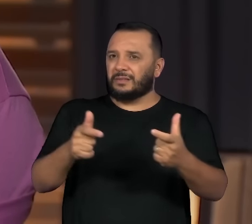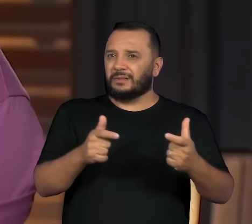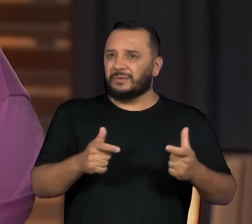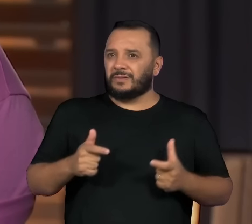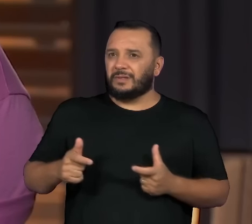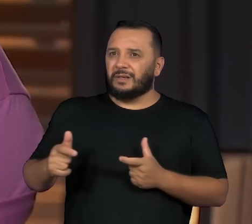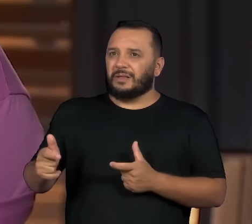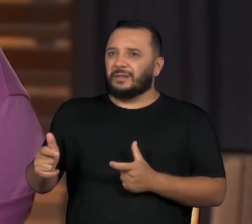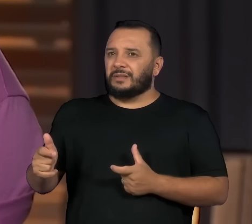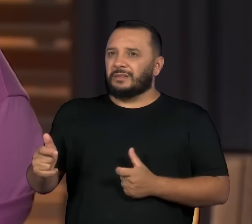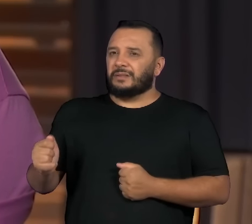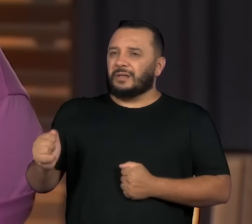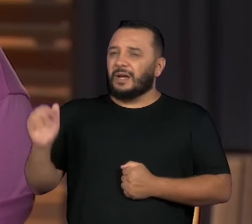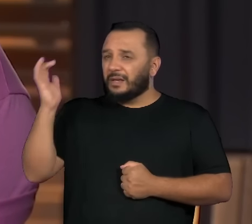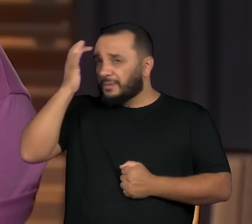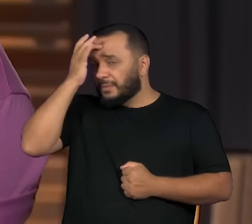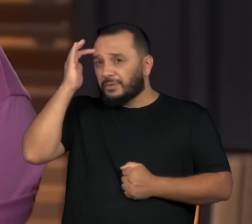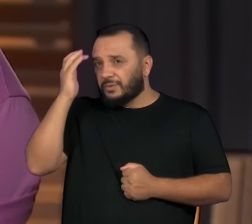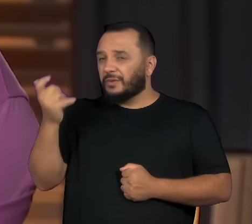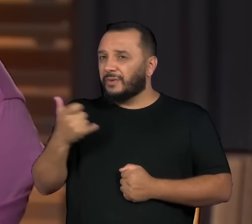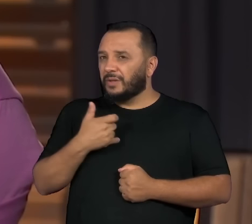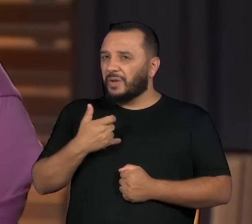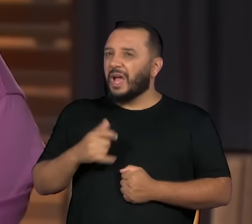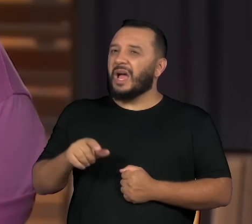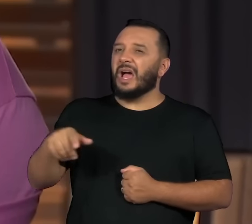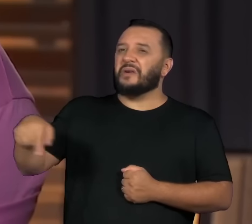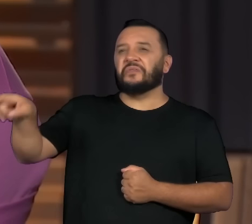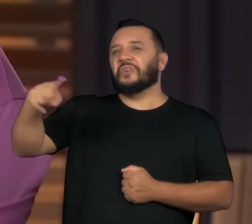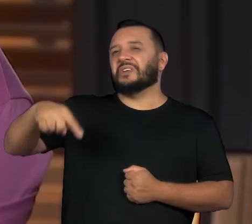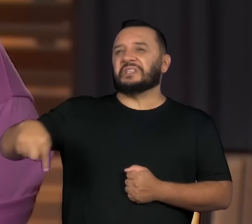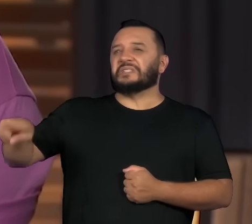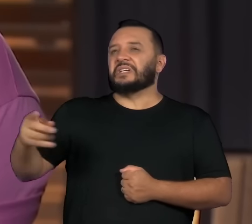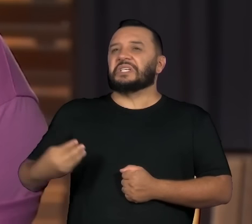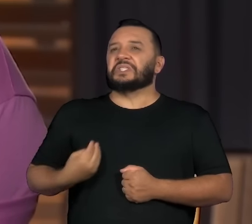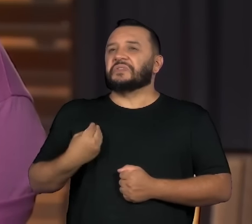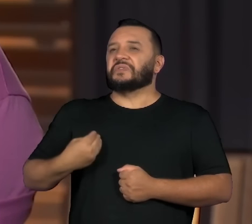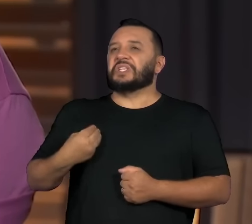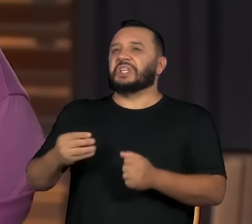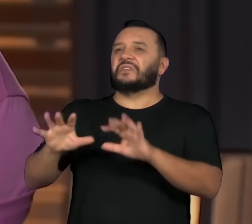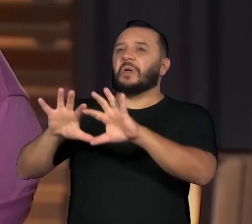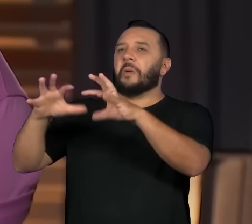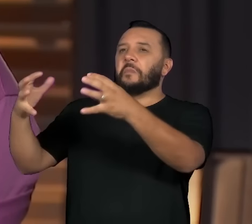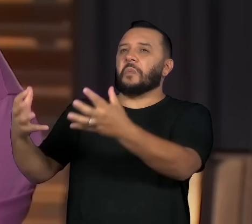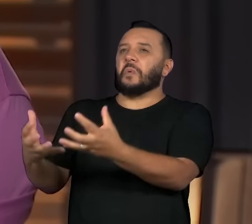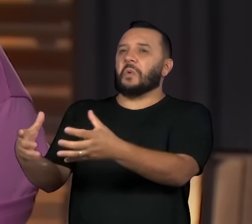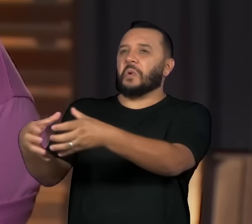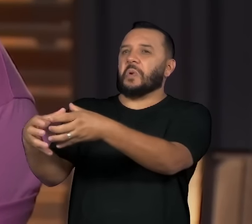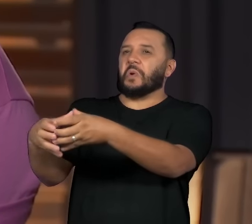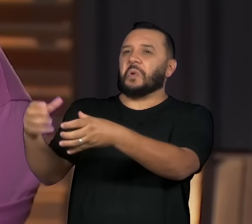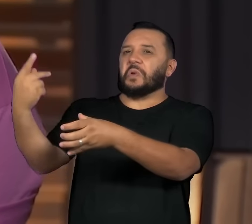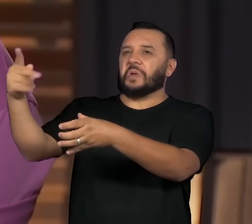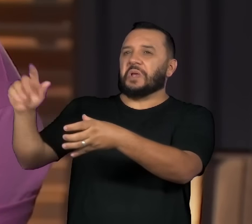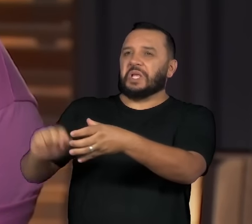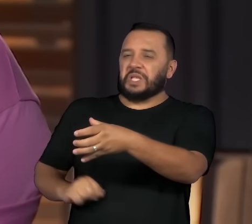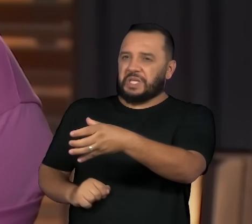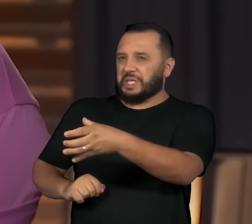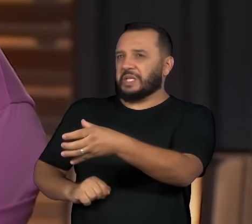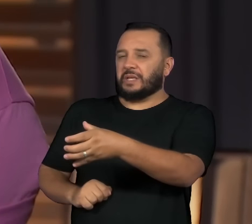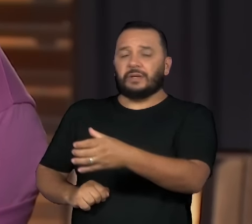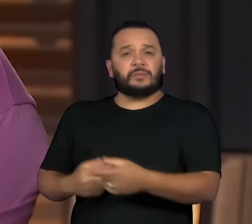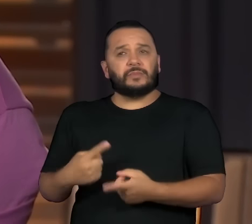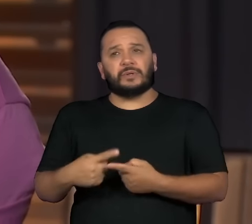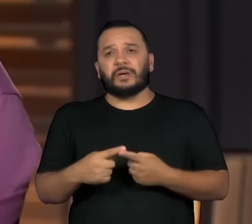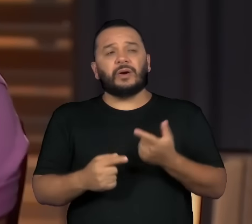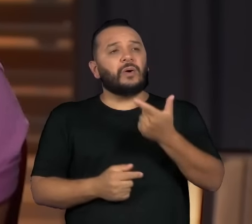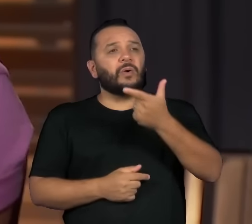Eu já escutei muito, vocês só vivem numa bolha, vivem entre vocês. Essa imagem não se sente seguro nos